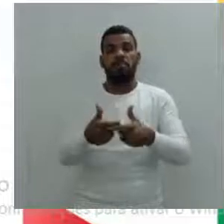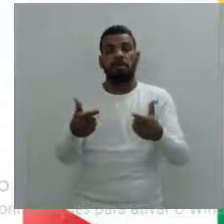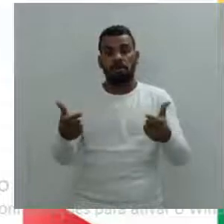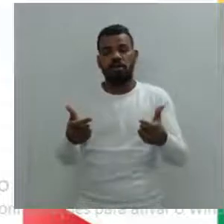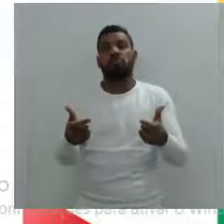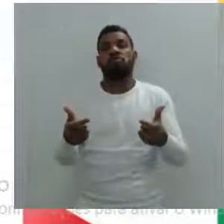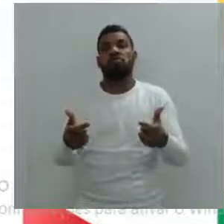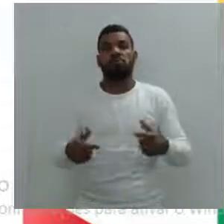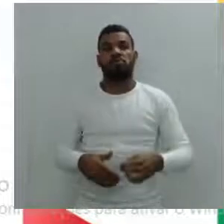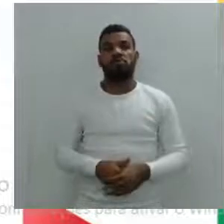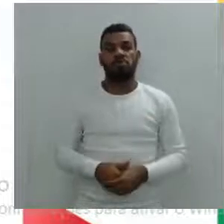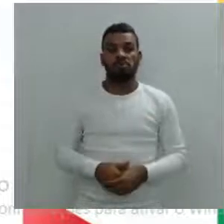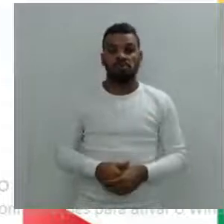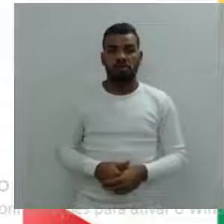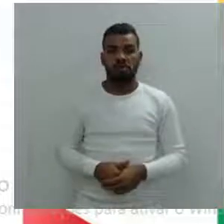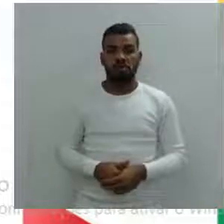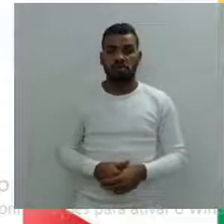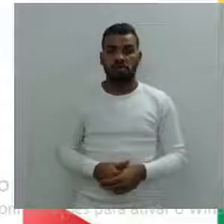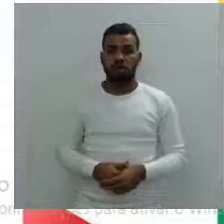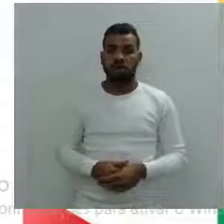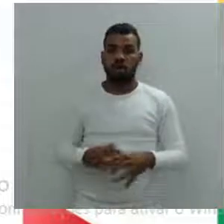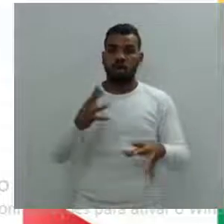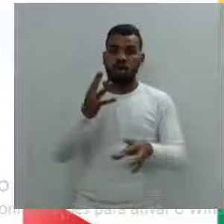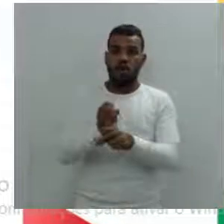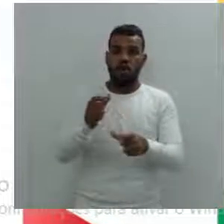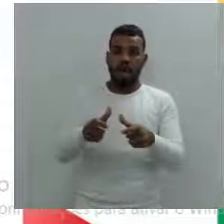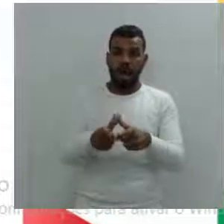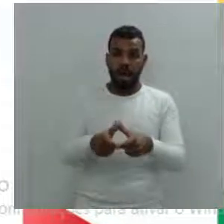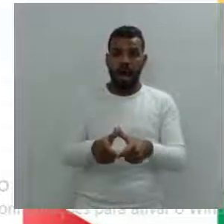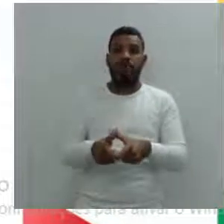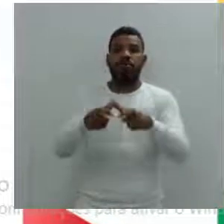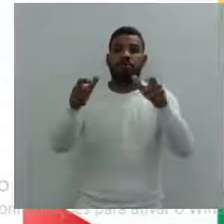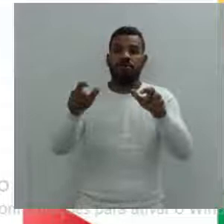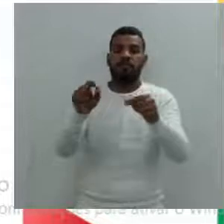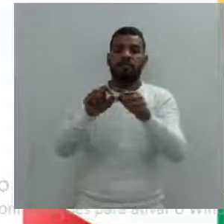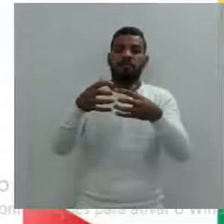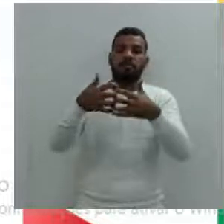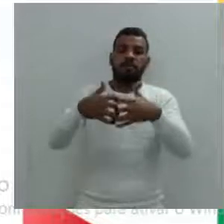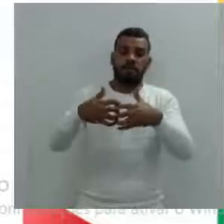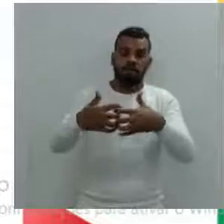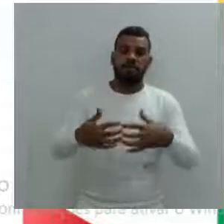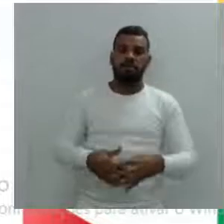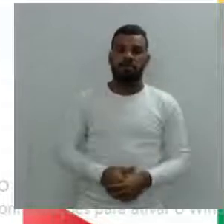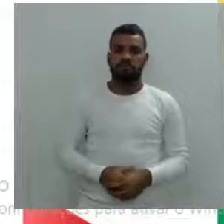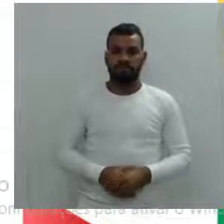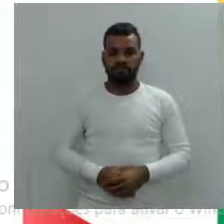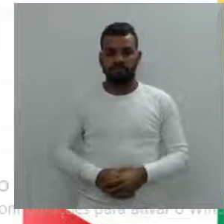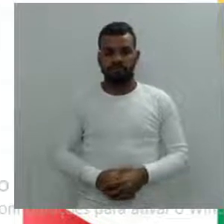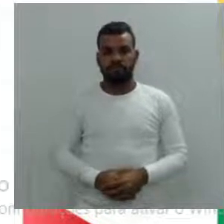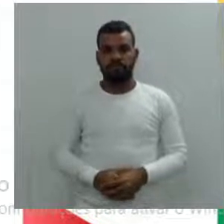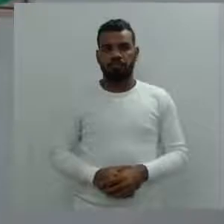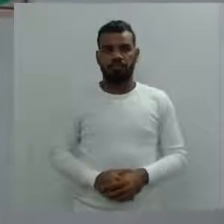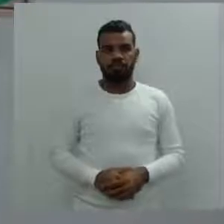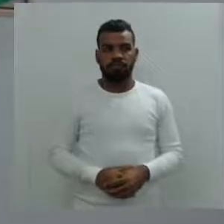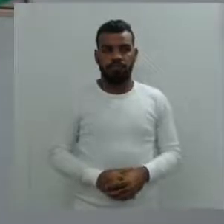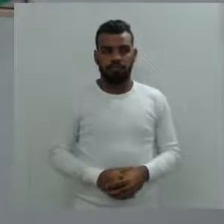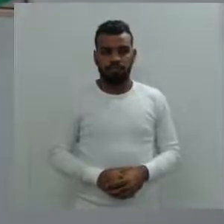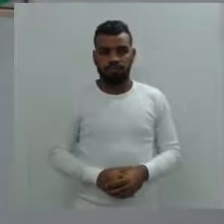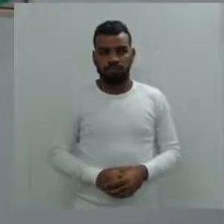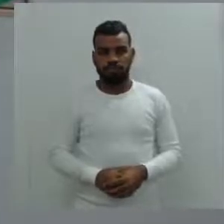sim aumentava os lucros quando empregavam máquinas em grandes escalas. Veja